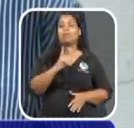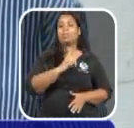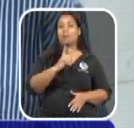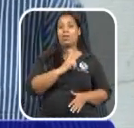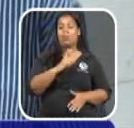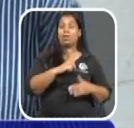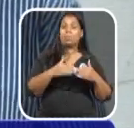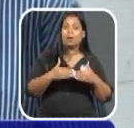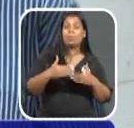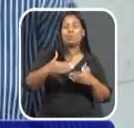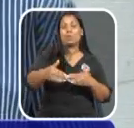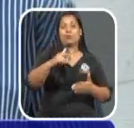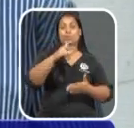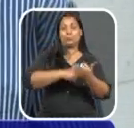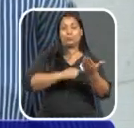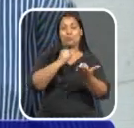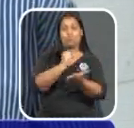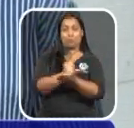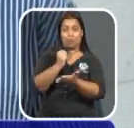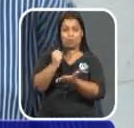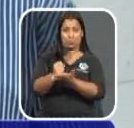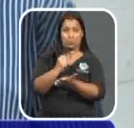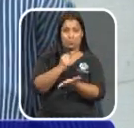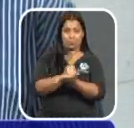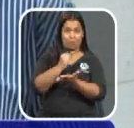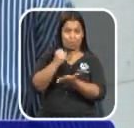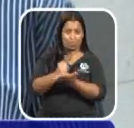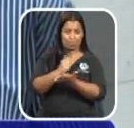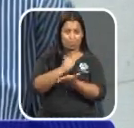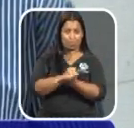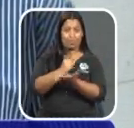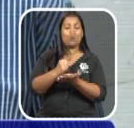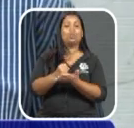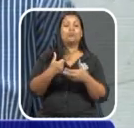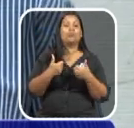para o próximo contrato de prestação